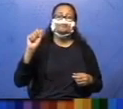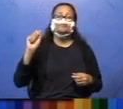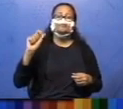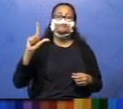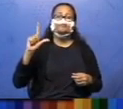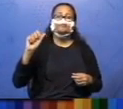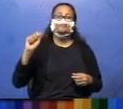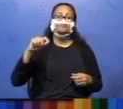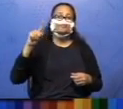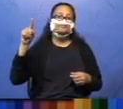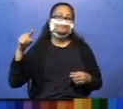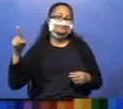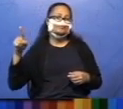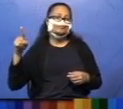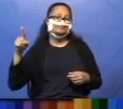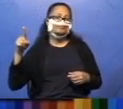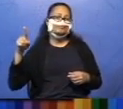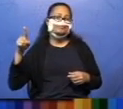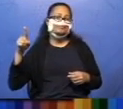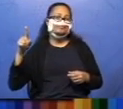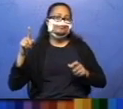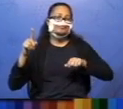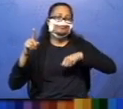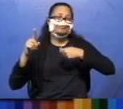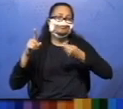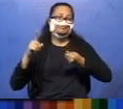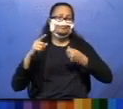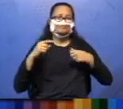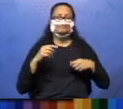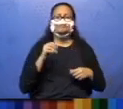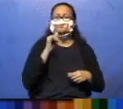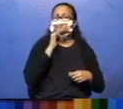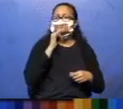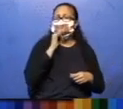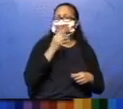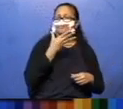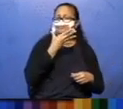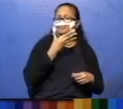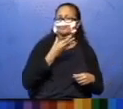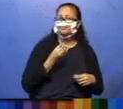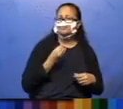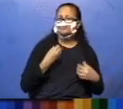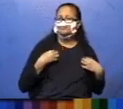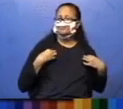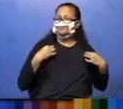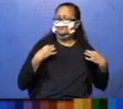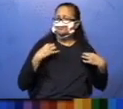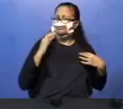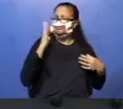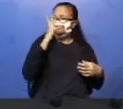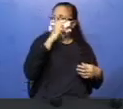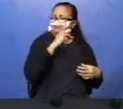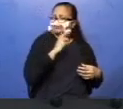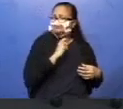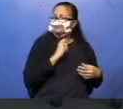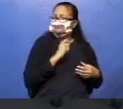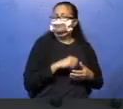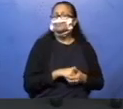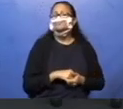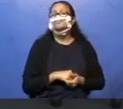Um galã. Tá vendo? Como um sinalzinho pequenininho